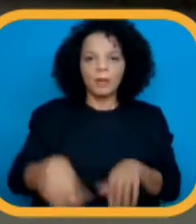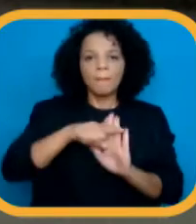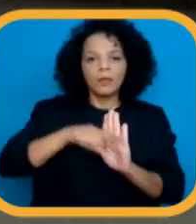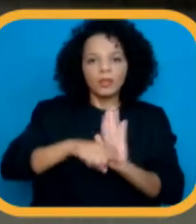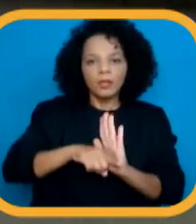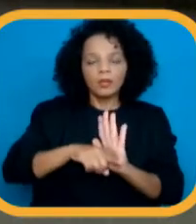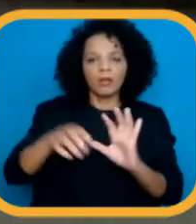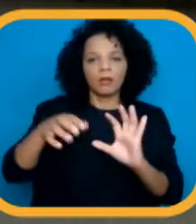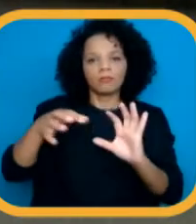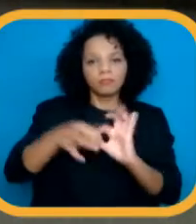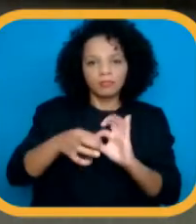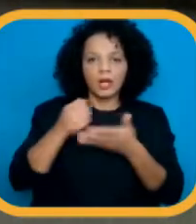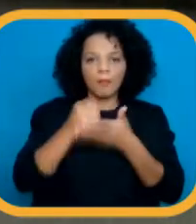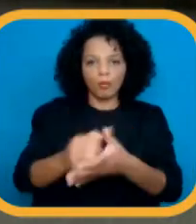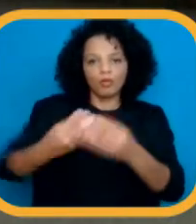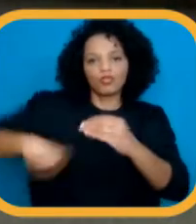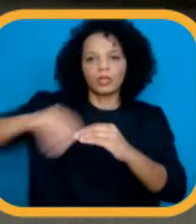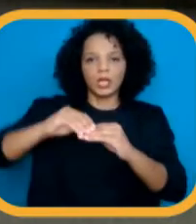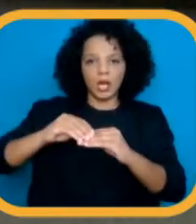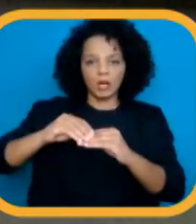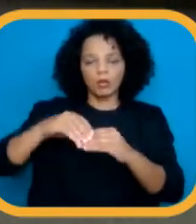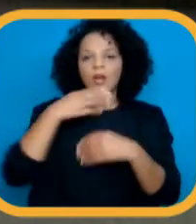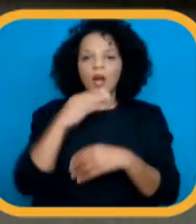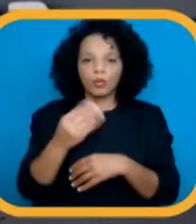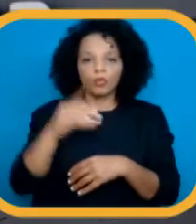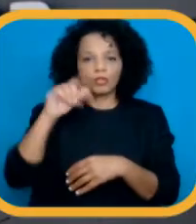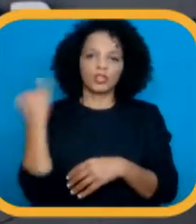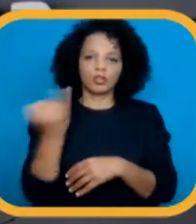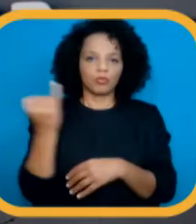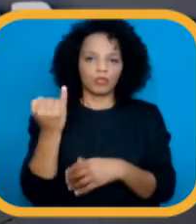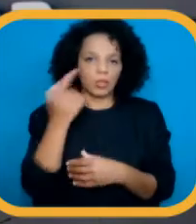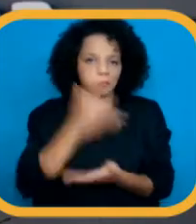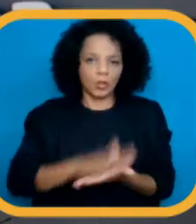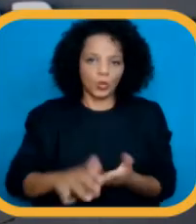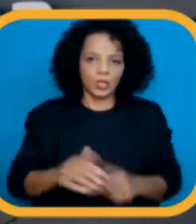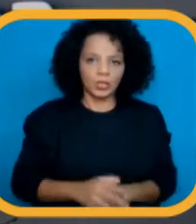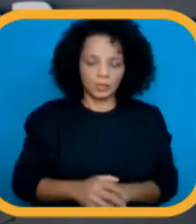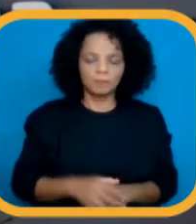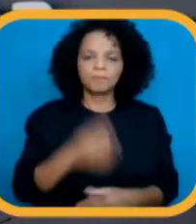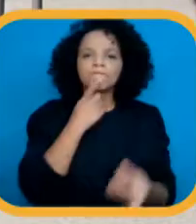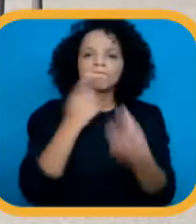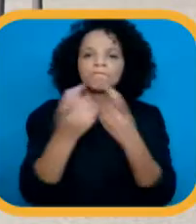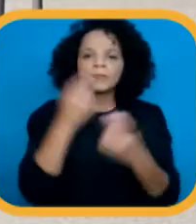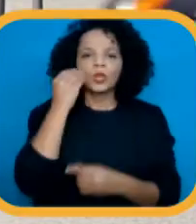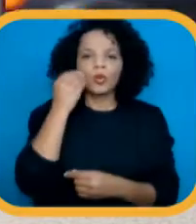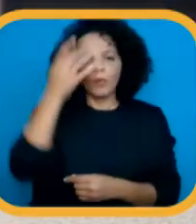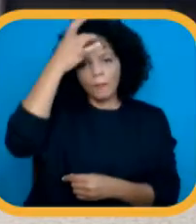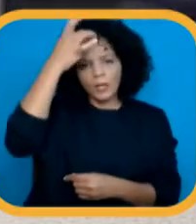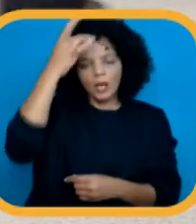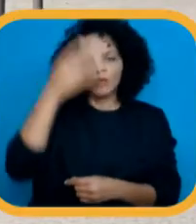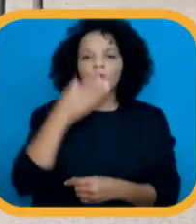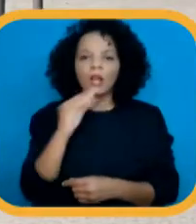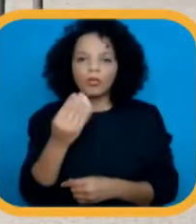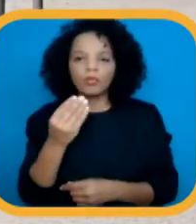desconhece qualquer medida que possa permitir um apoio extraordinário para os estudantes e para as instituições. Segundo um inquérito sobre opiniões